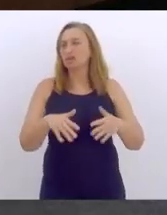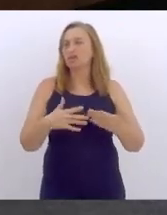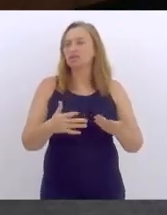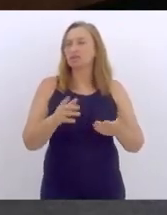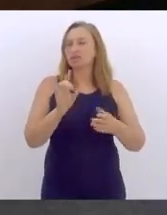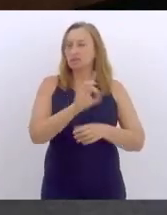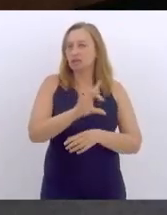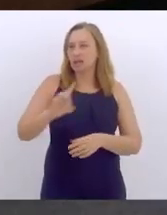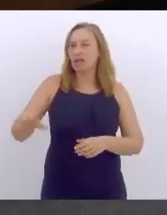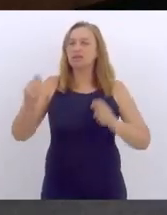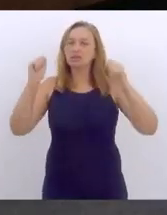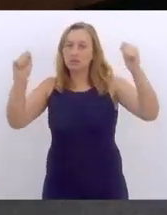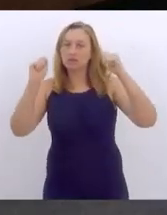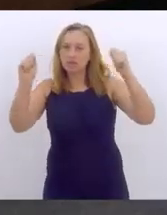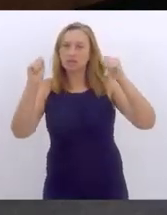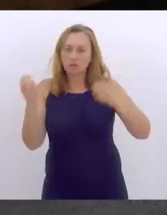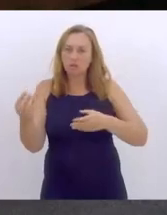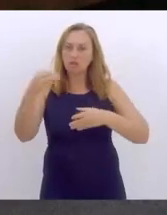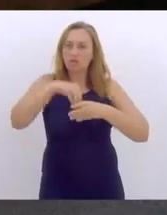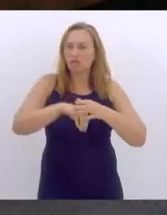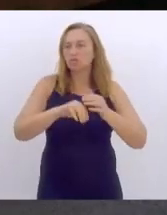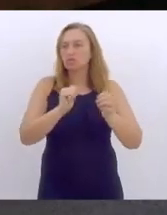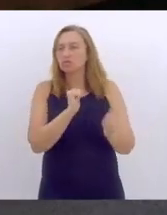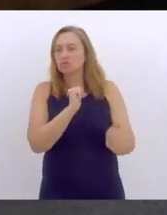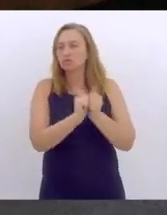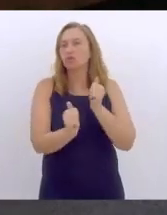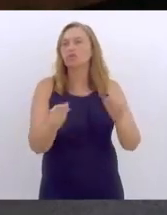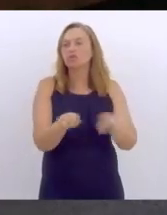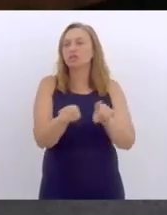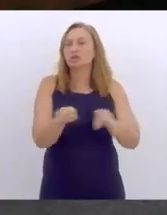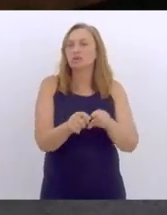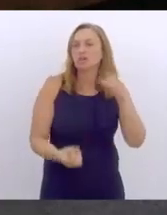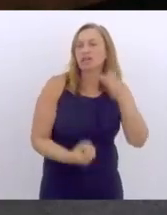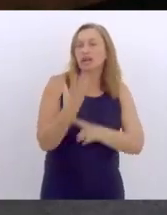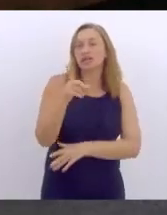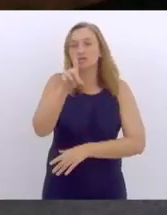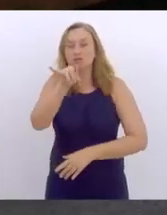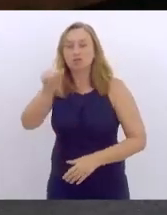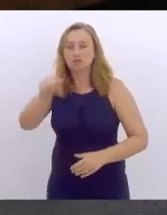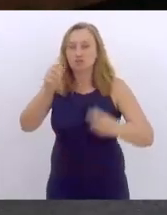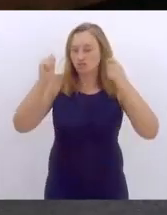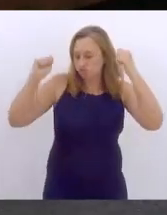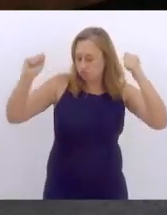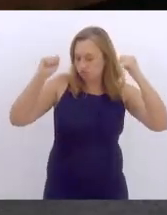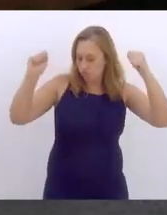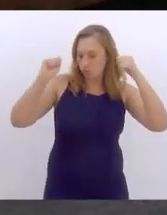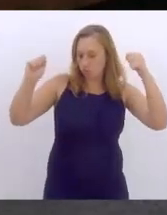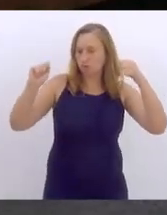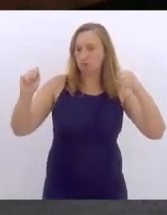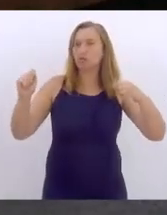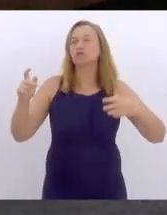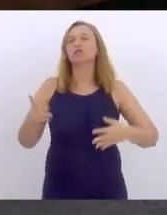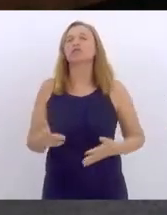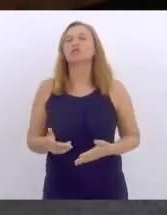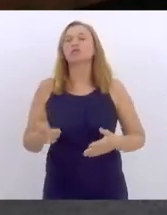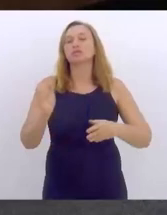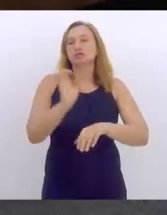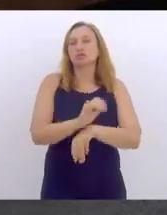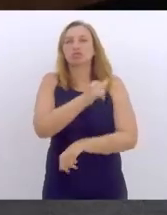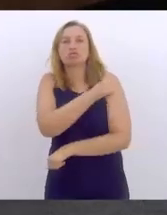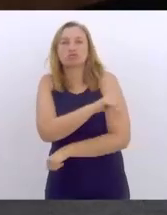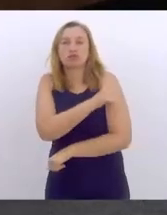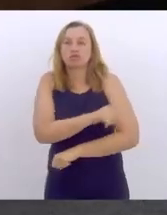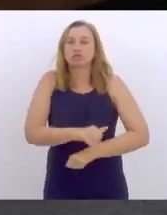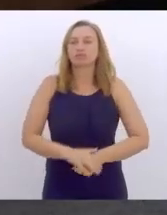cada torcedor nos estádios, como também da criação do dia da torcida, né, dos torcedores no estado do Rio de